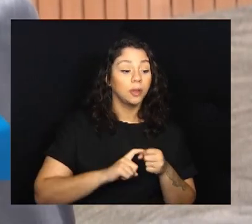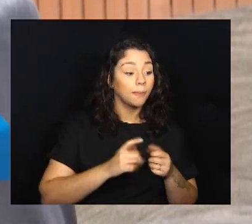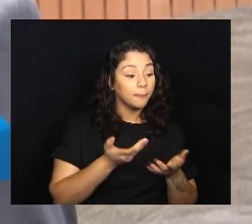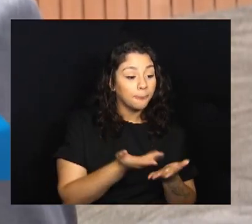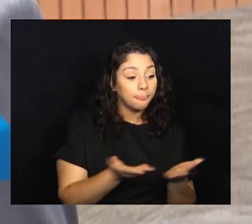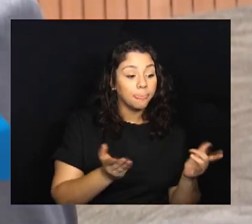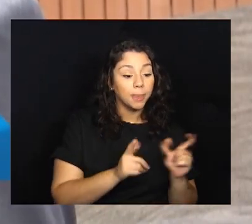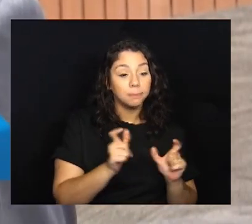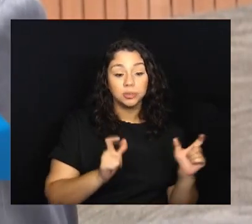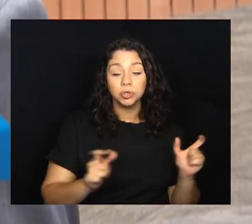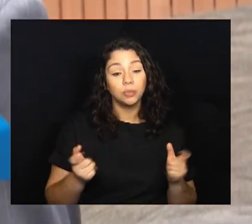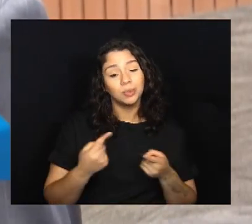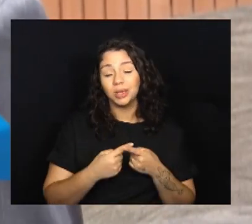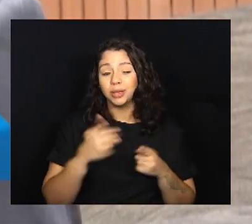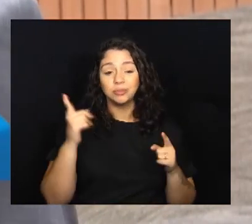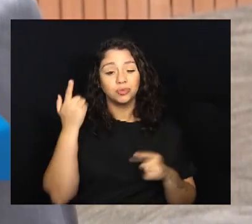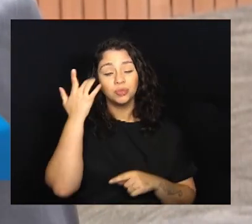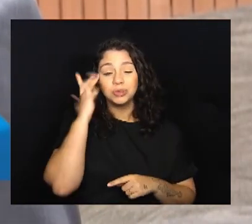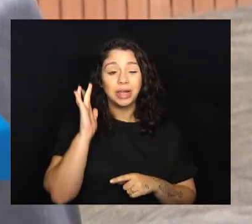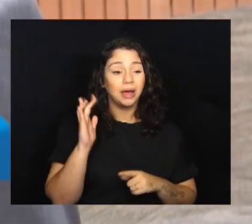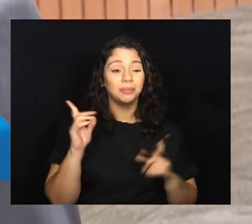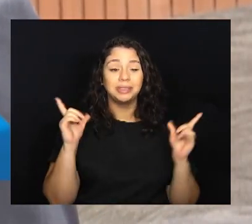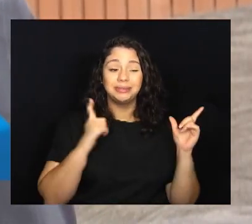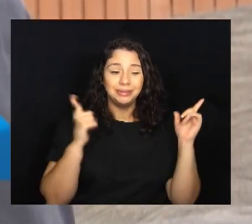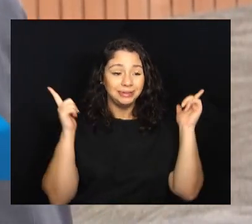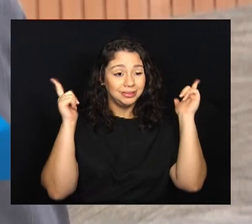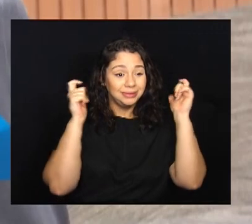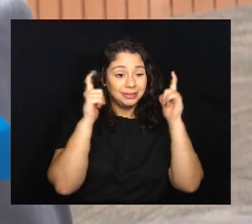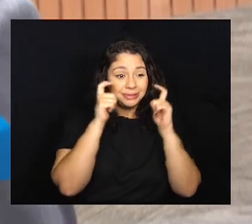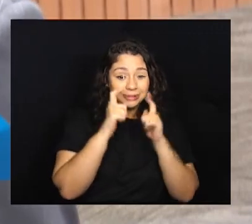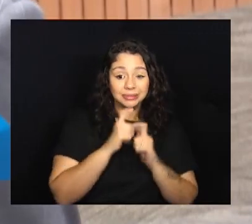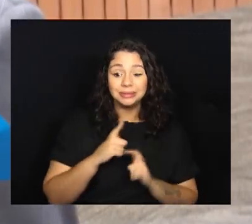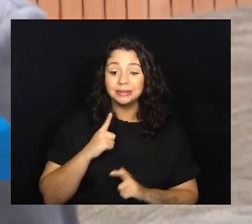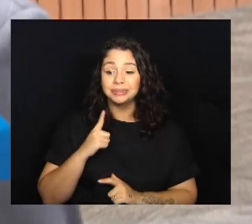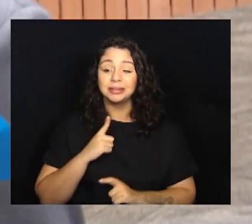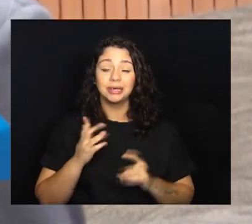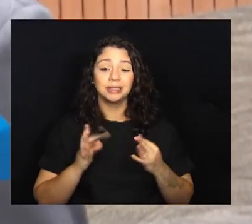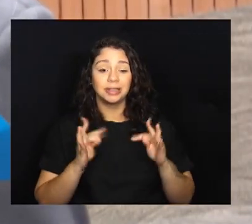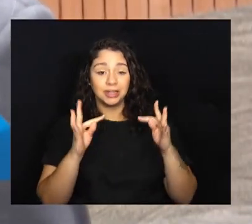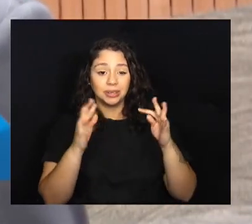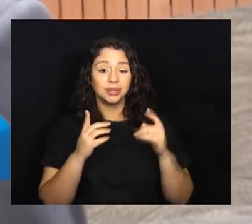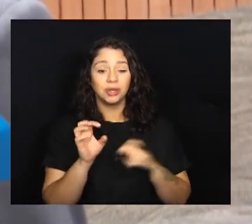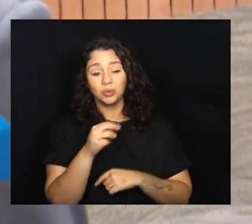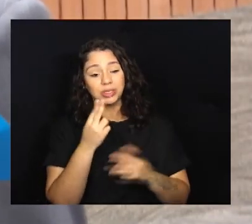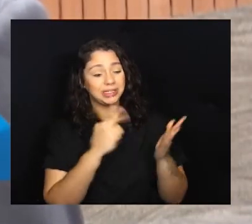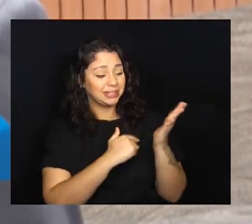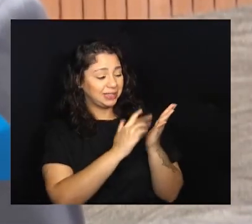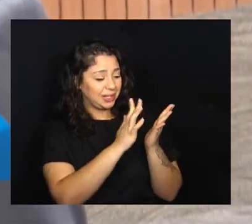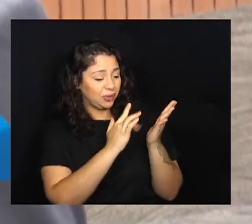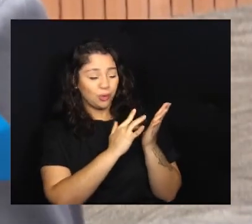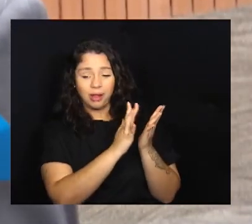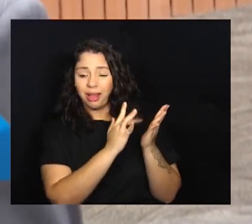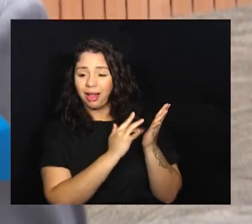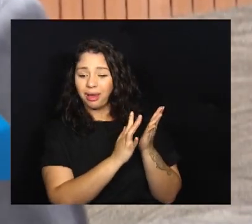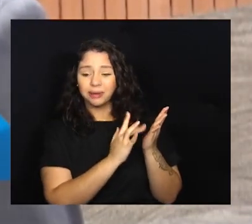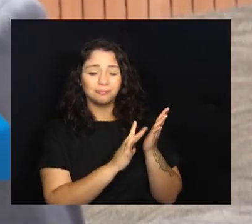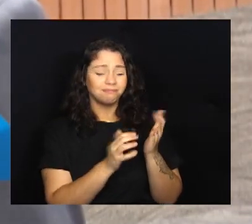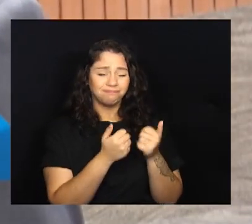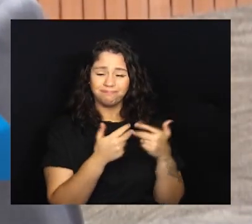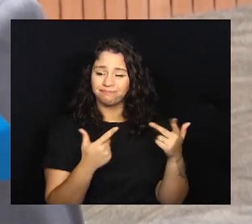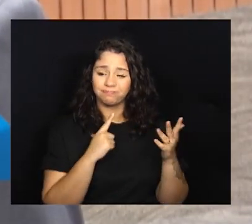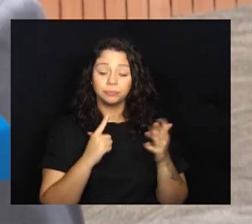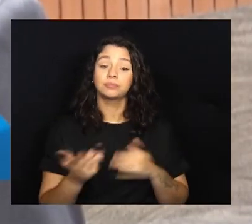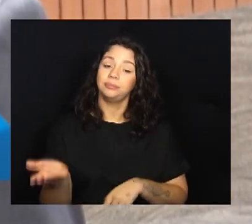que tiveram a dificuldade e têm essa dificuldade de mexer com smartphone, tablet, tudo,